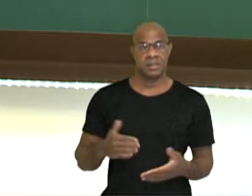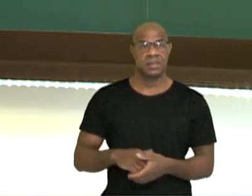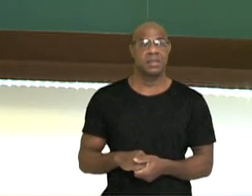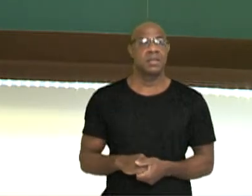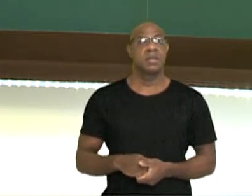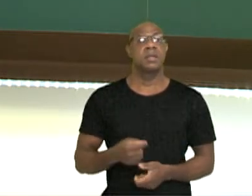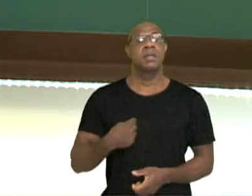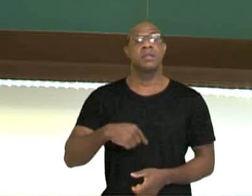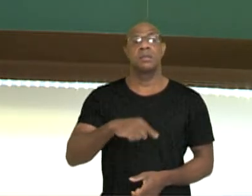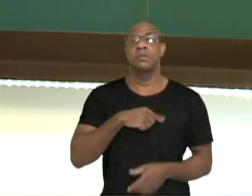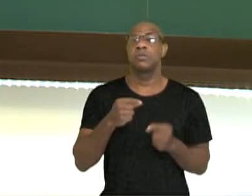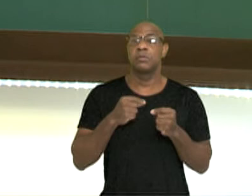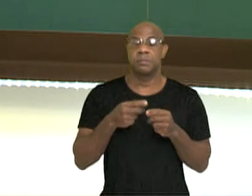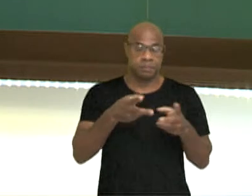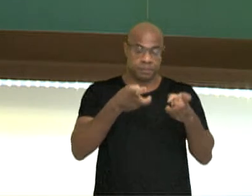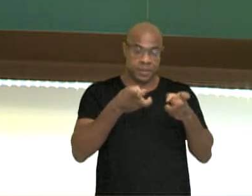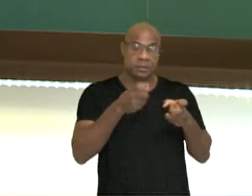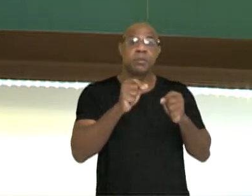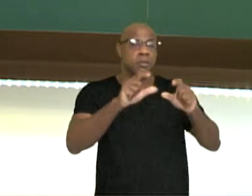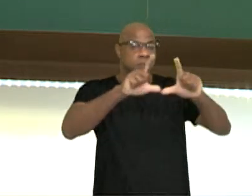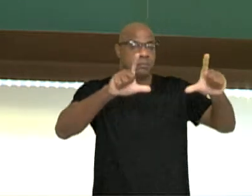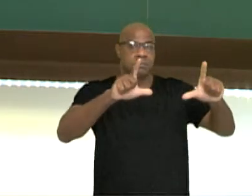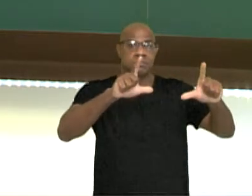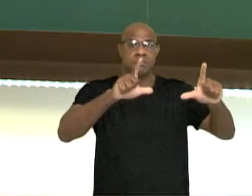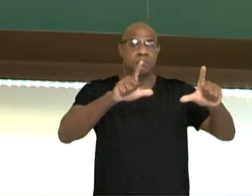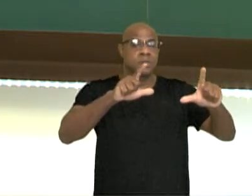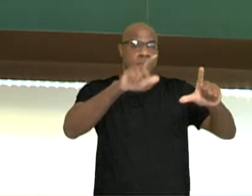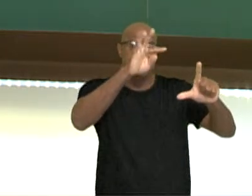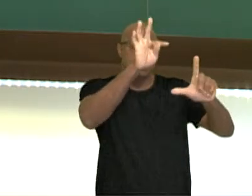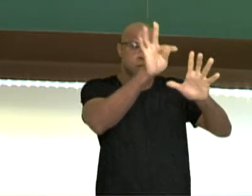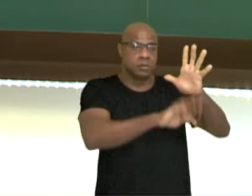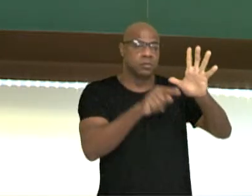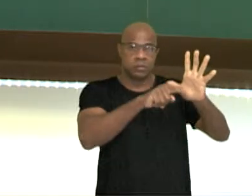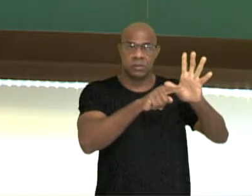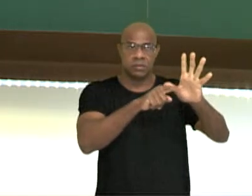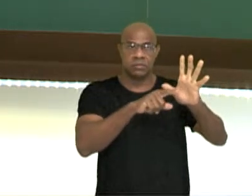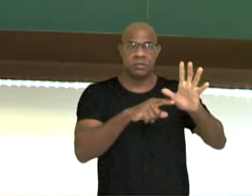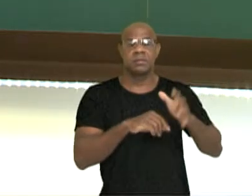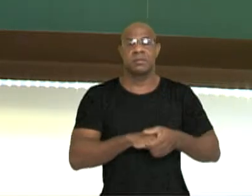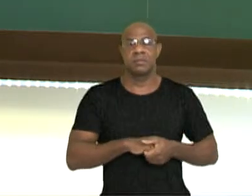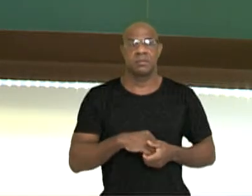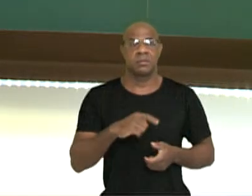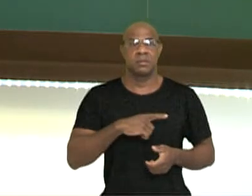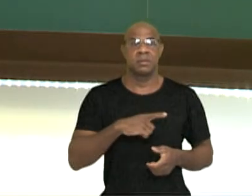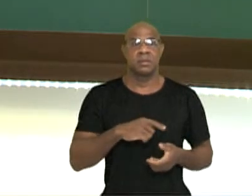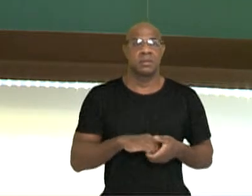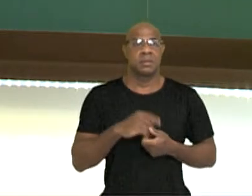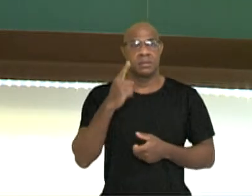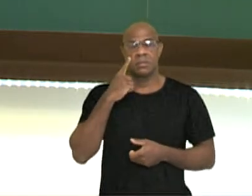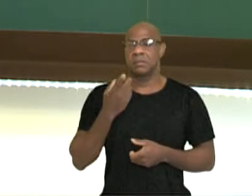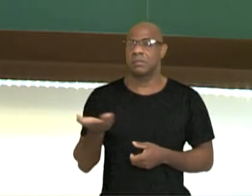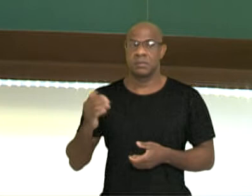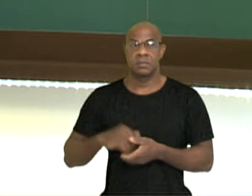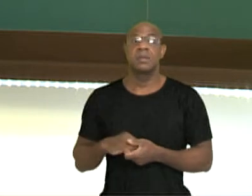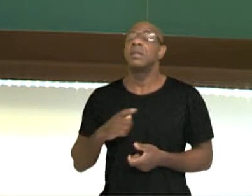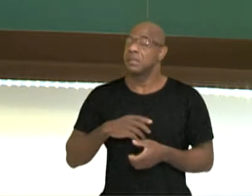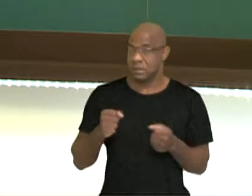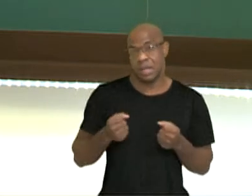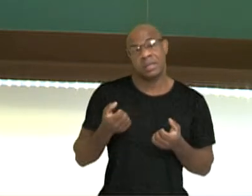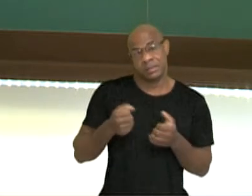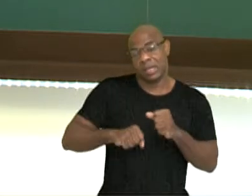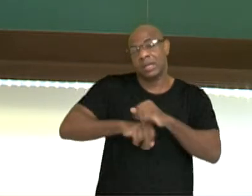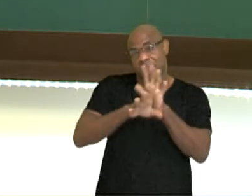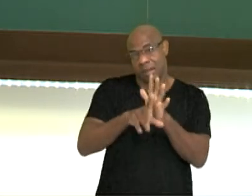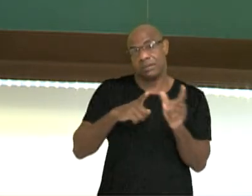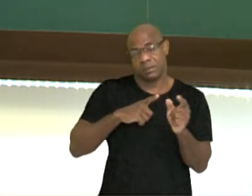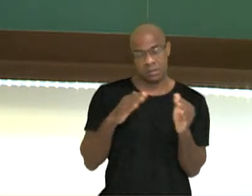gente inferiu do texto. Essa informação não está explícita. Está explícita que ela mora numa casa pequena e